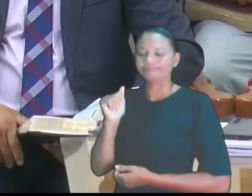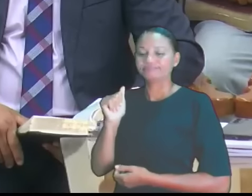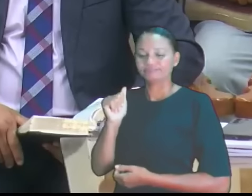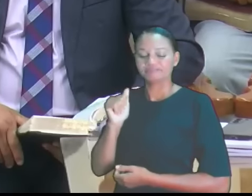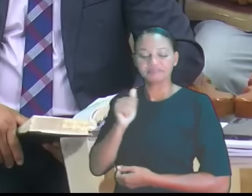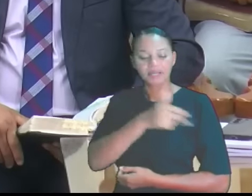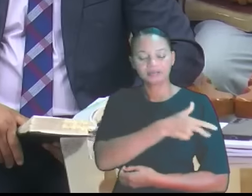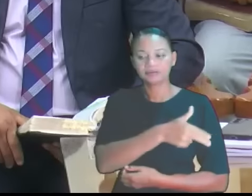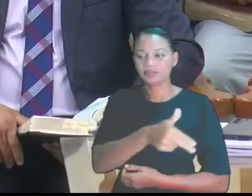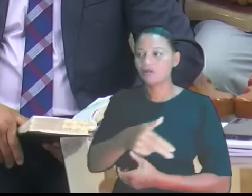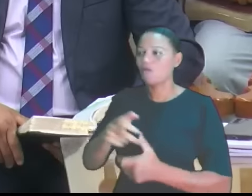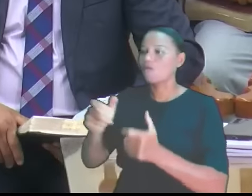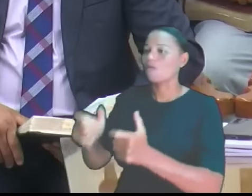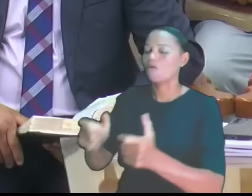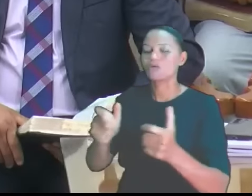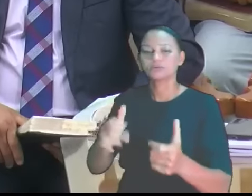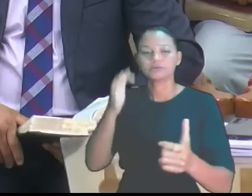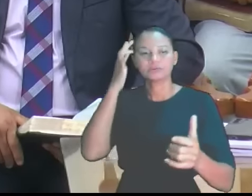sem endereço.